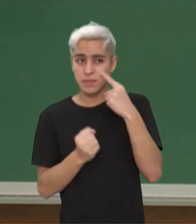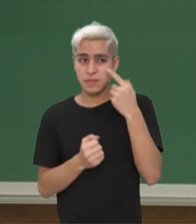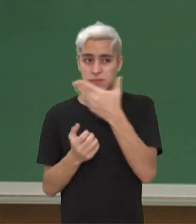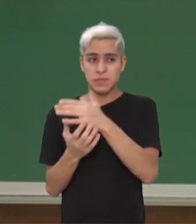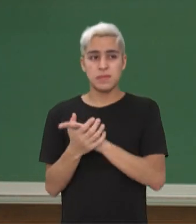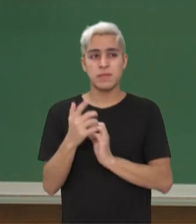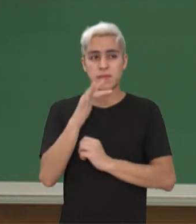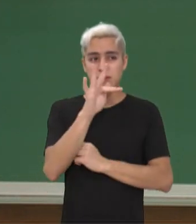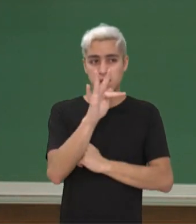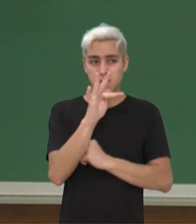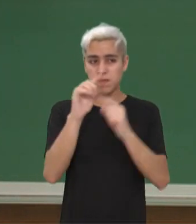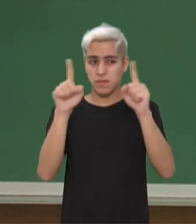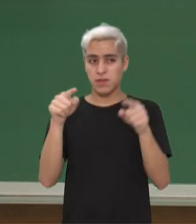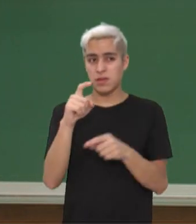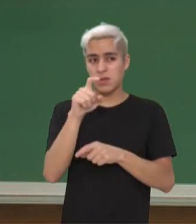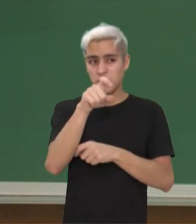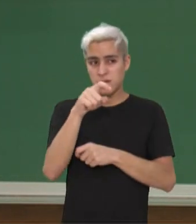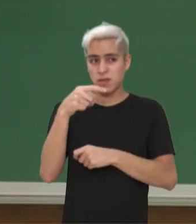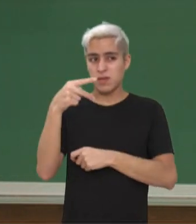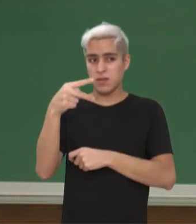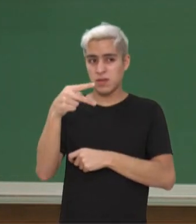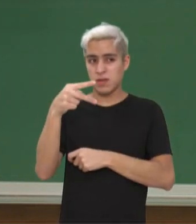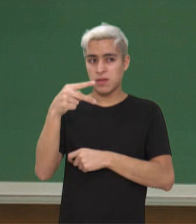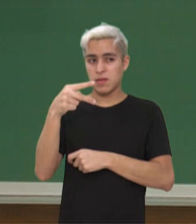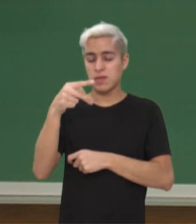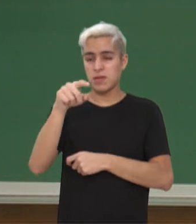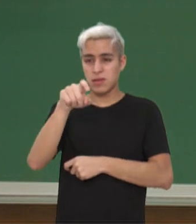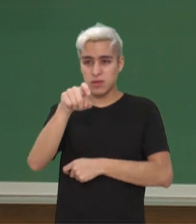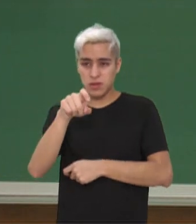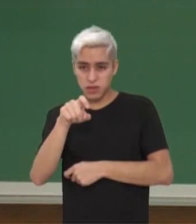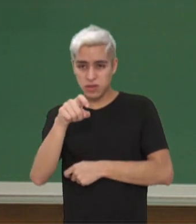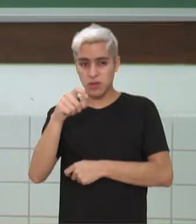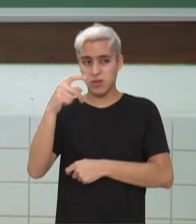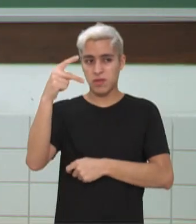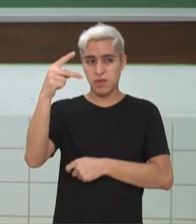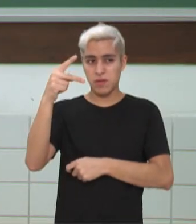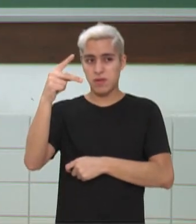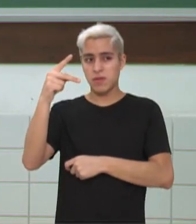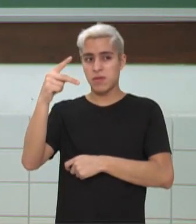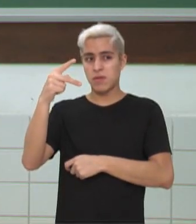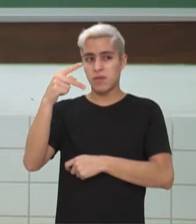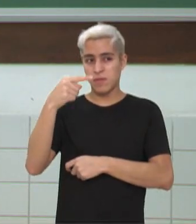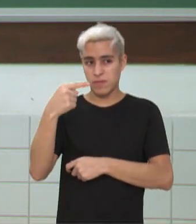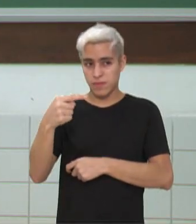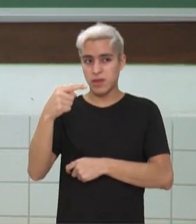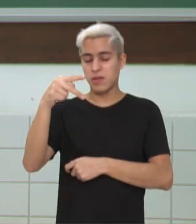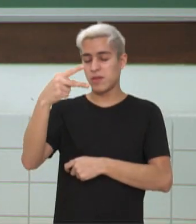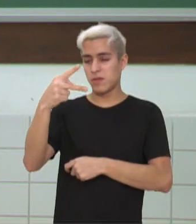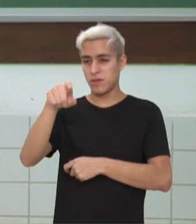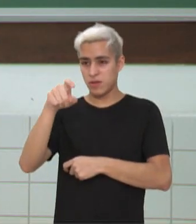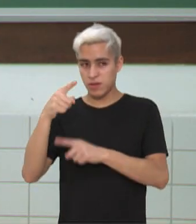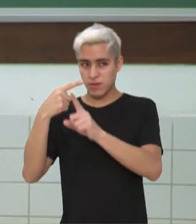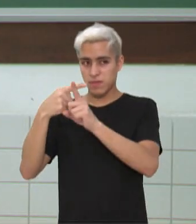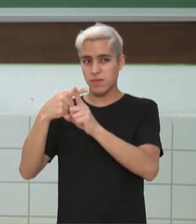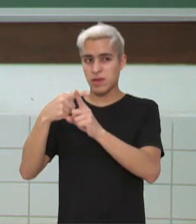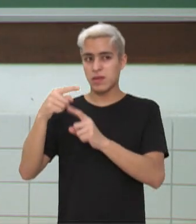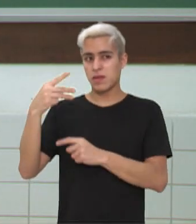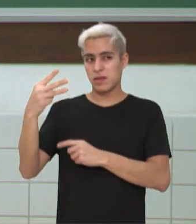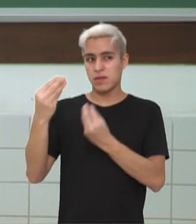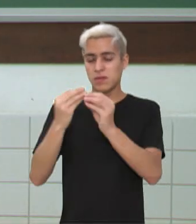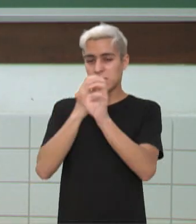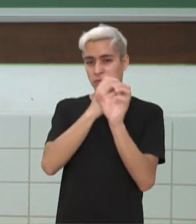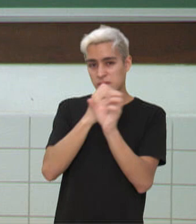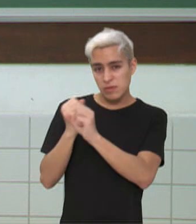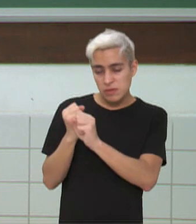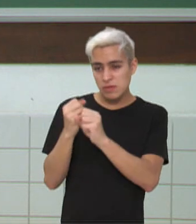x quadrado, menos 2x, mais 3. Identifique os coeficientes e faça todos os